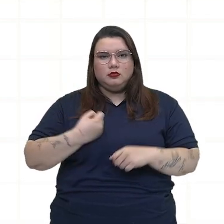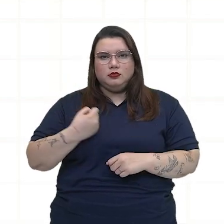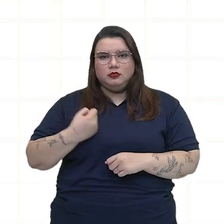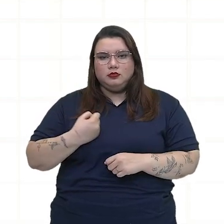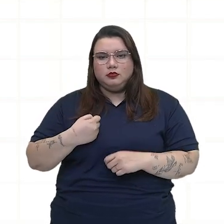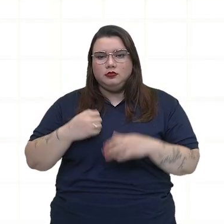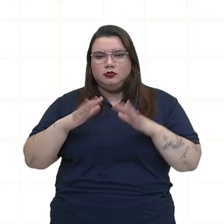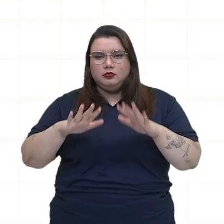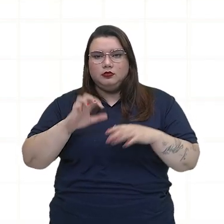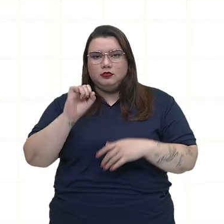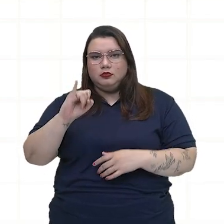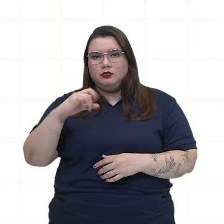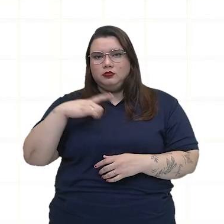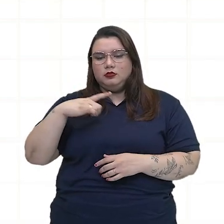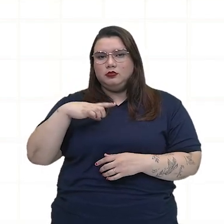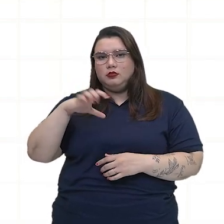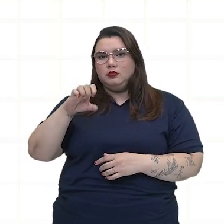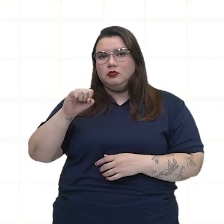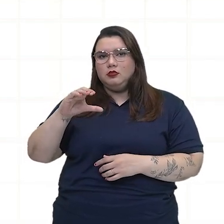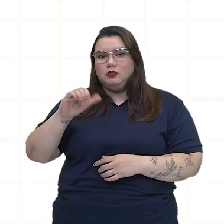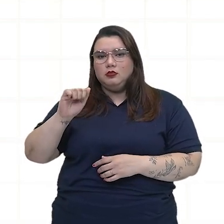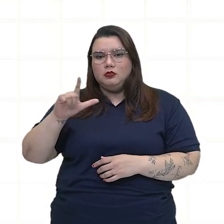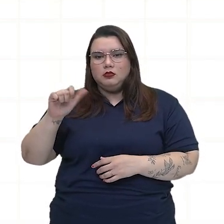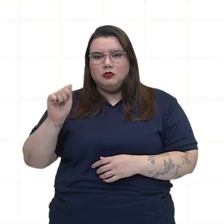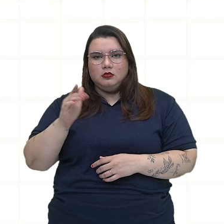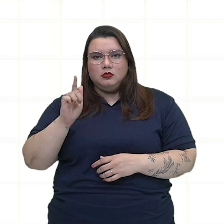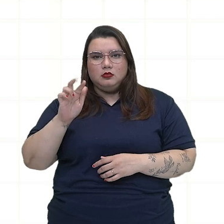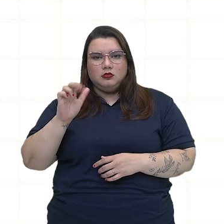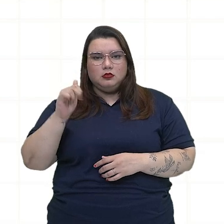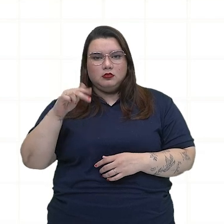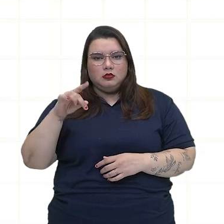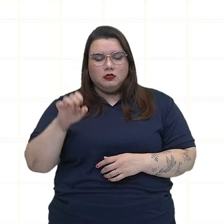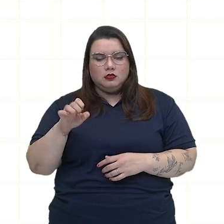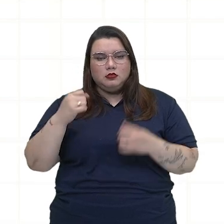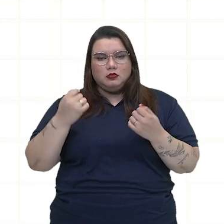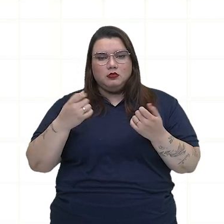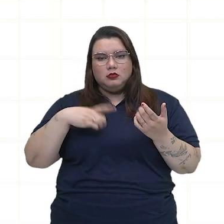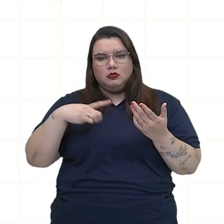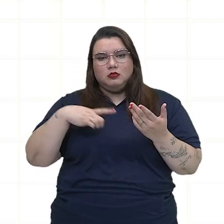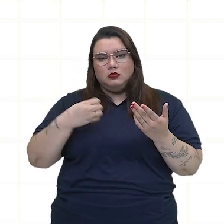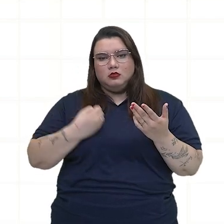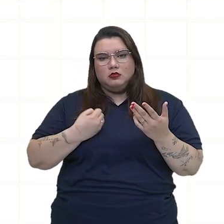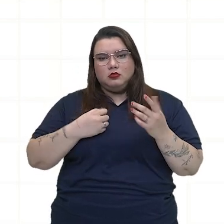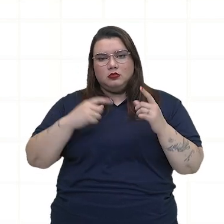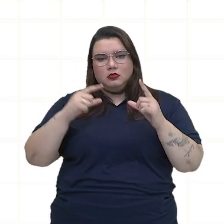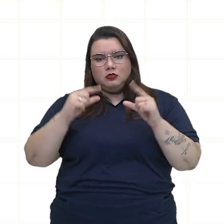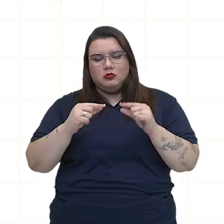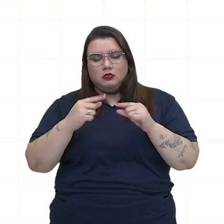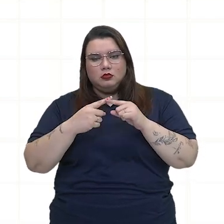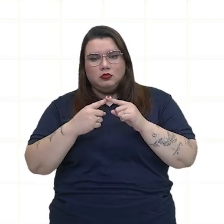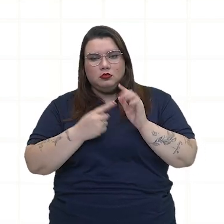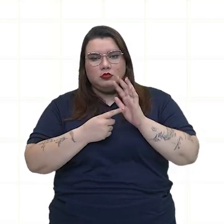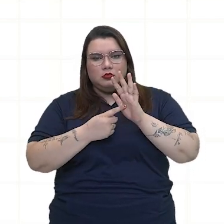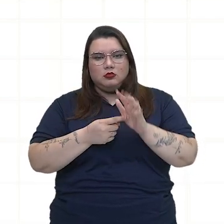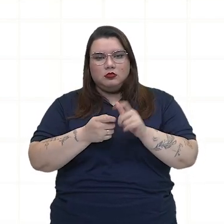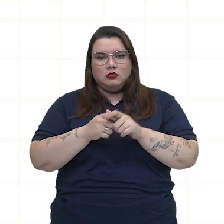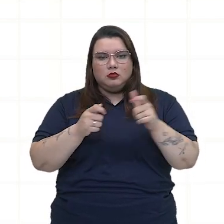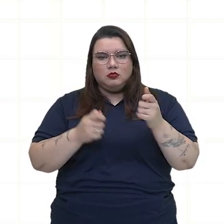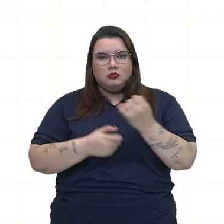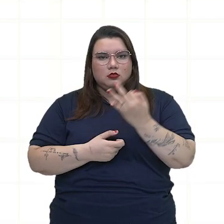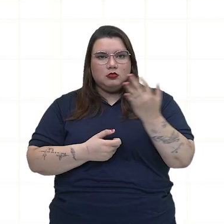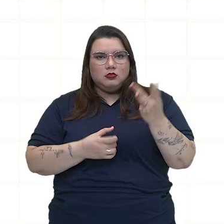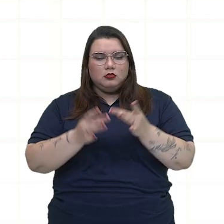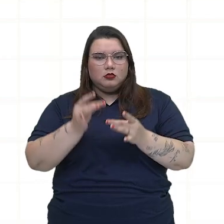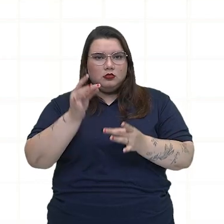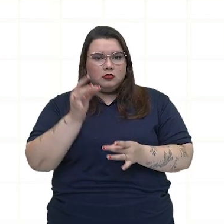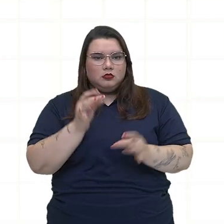quando eu tenho uma escala grande, eu vou ter esse tipo de número menor, porque vai apresentar uma maior quantidade de detalhes.